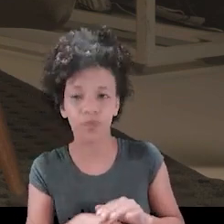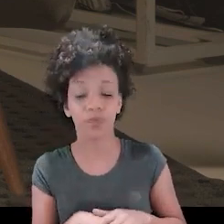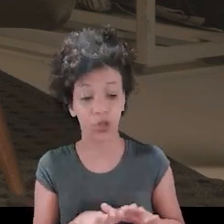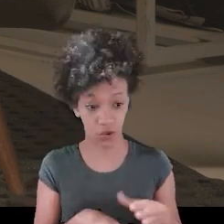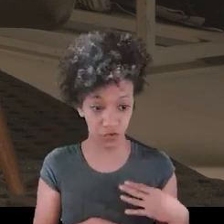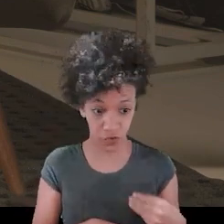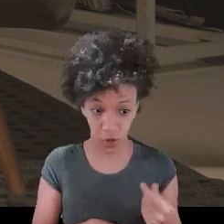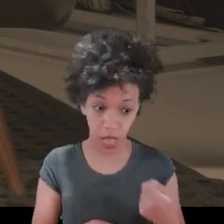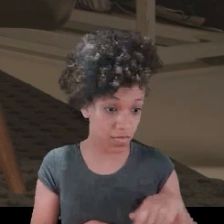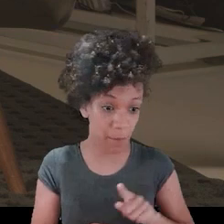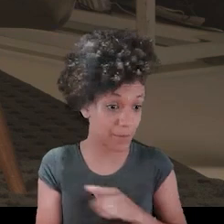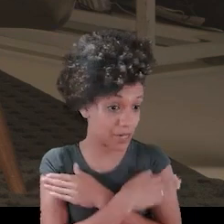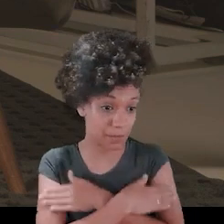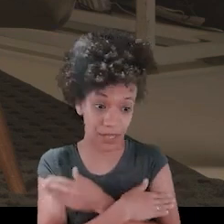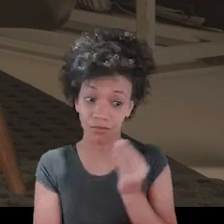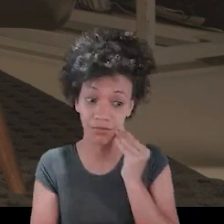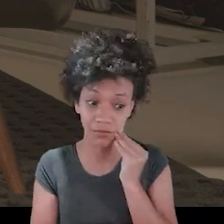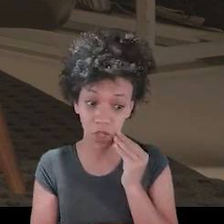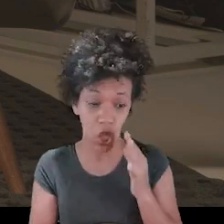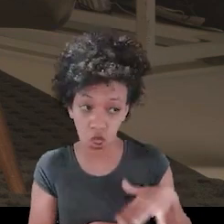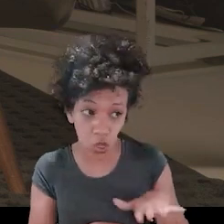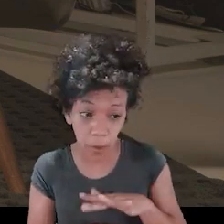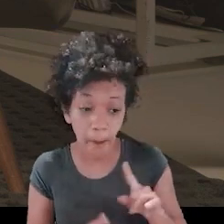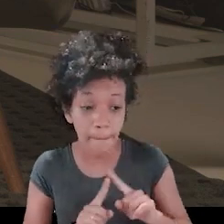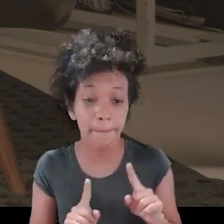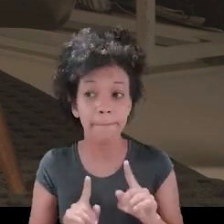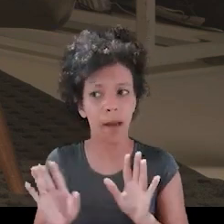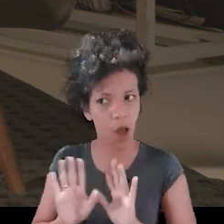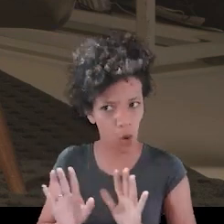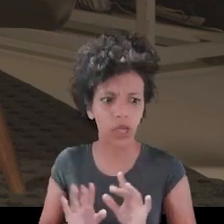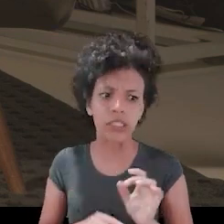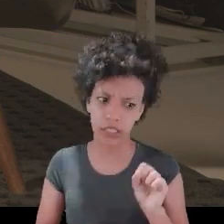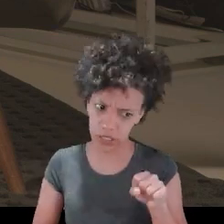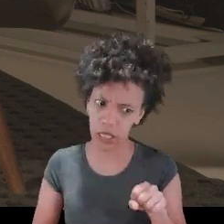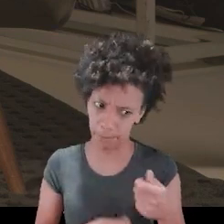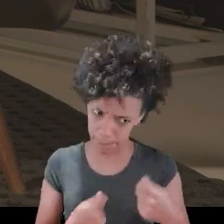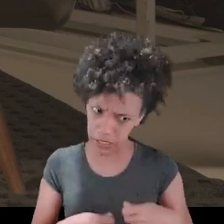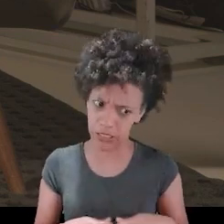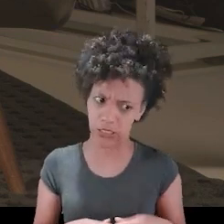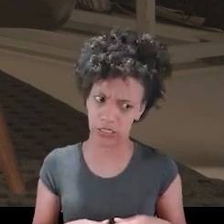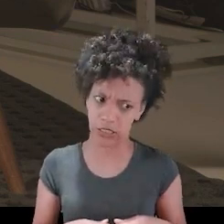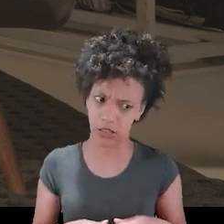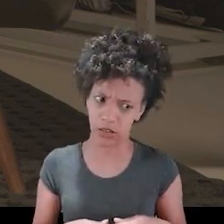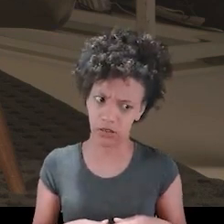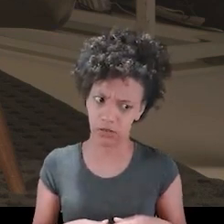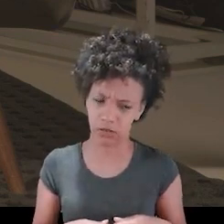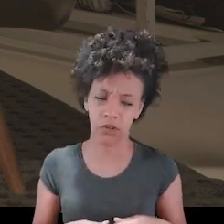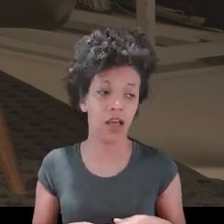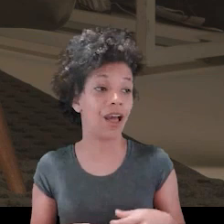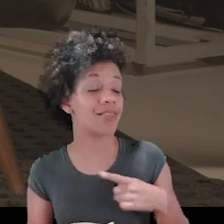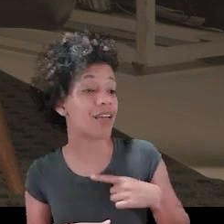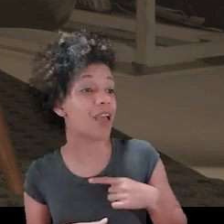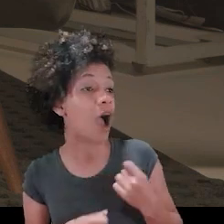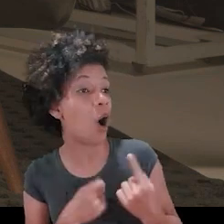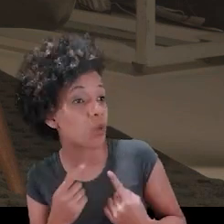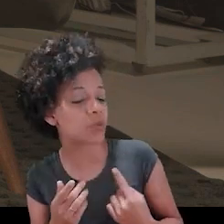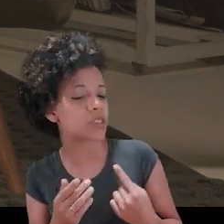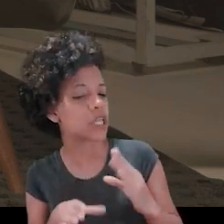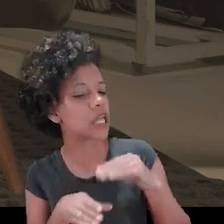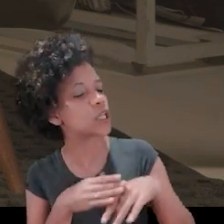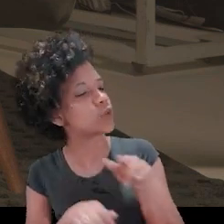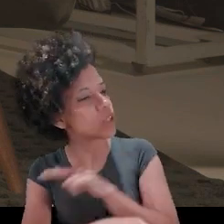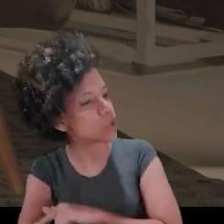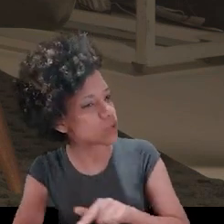então assim filho você não precisa abraçar e beijar todo mundo mas da Oi você vai dar isso ainda negociável tem